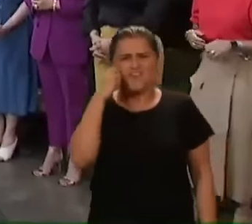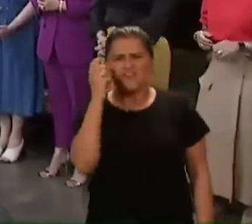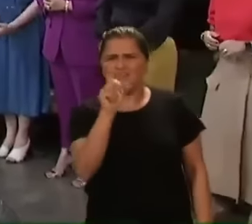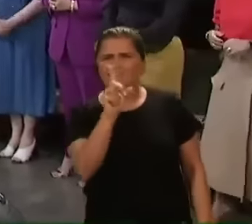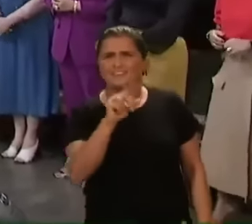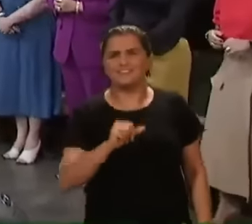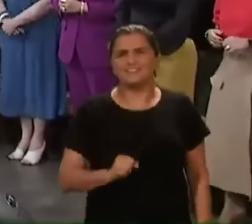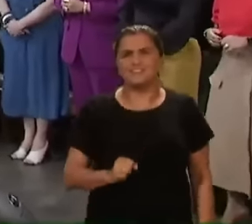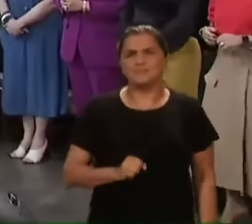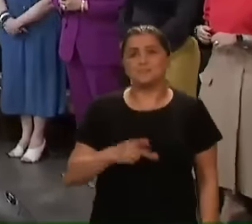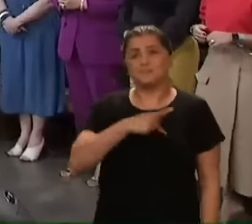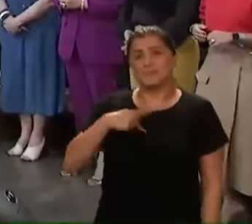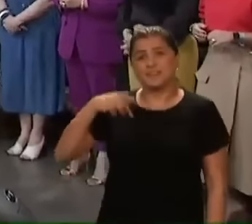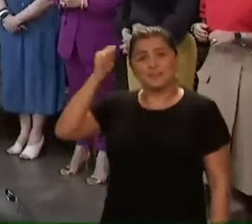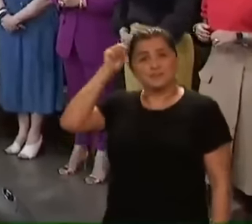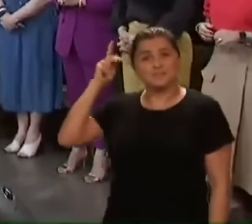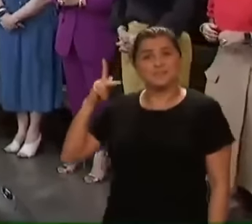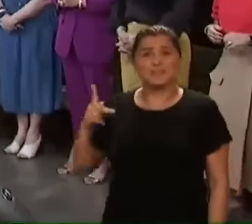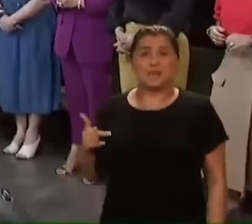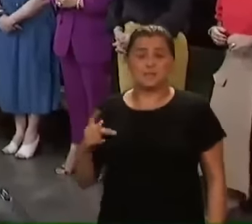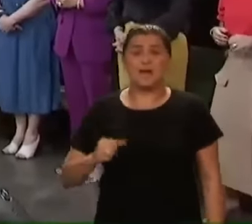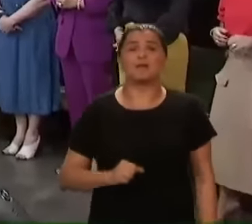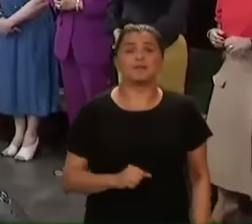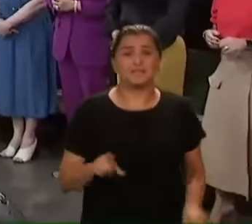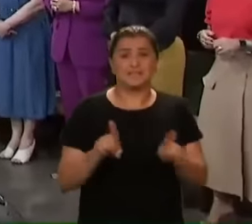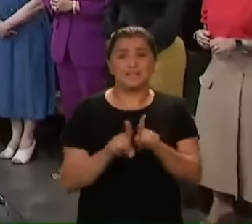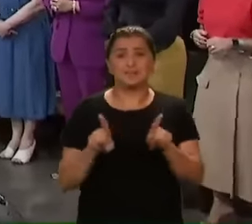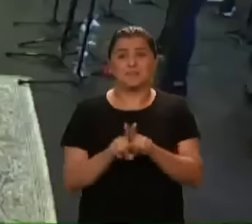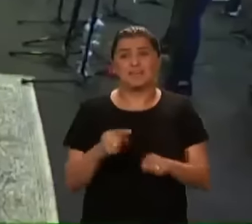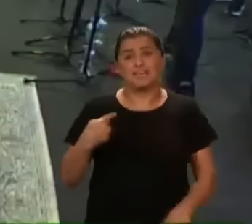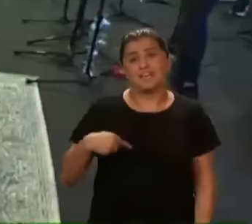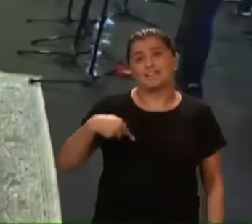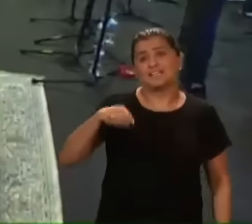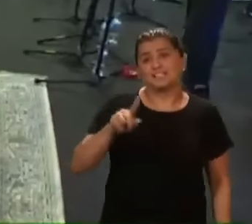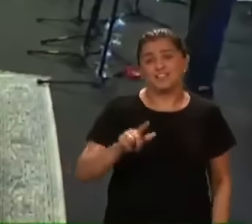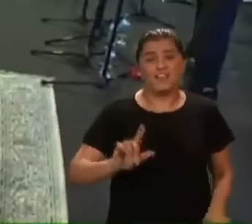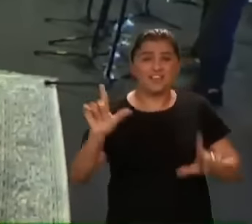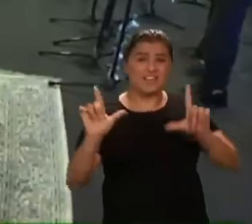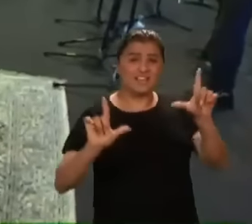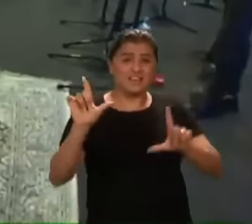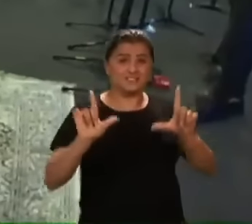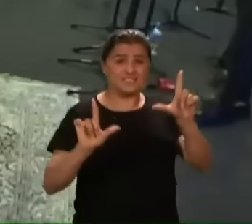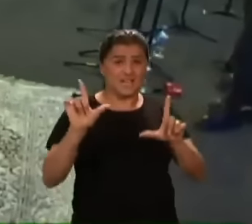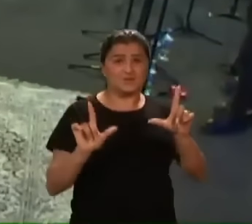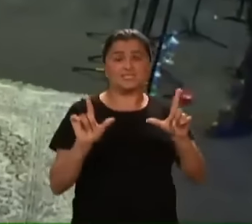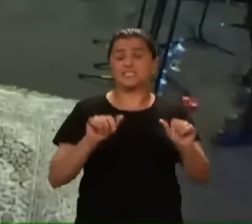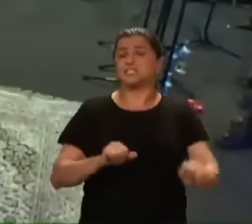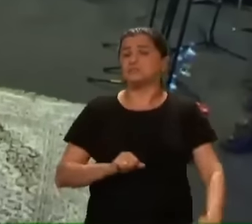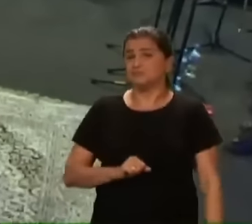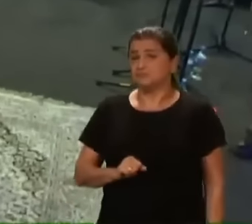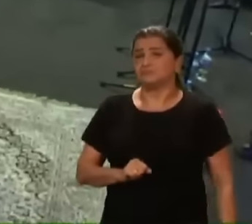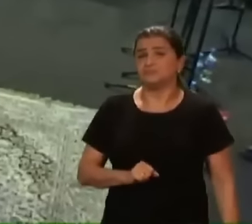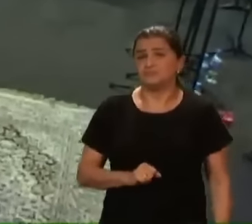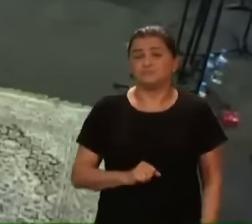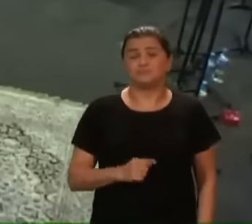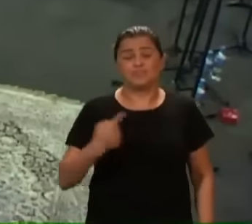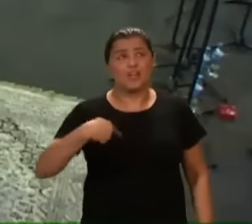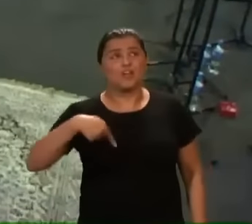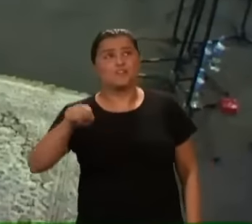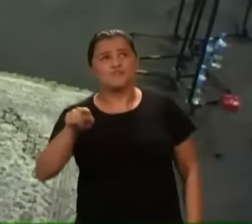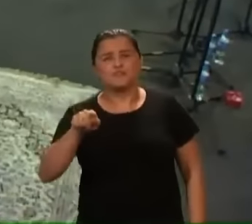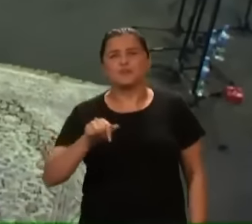A pastora Ana Paula também vai, né? Então tem hora quando a gente vai nesses programas assim, só o sangue de Jesus tem poder, viu, irmão? Eu fui,